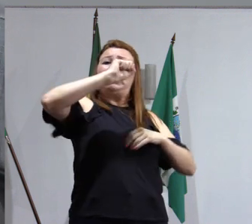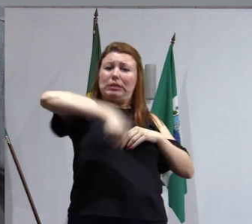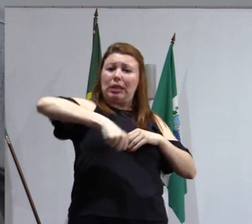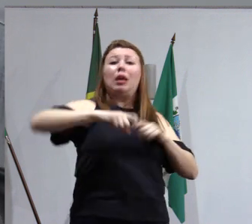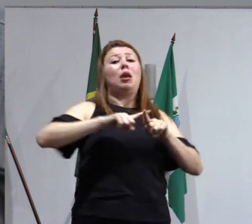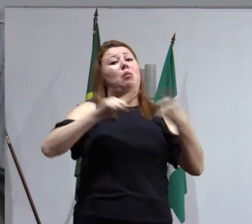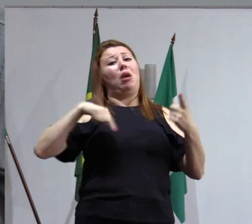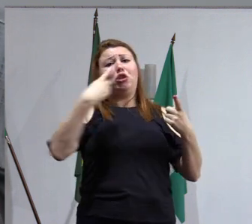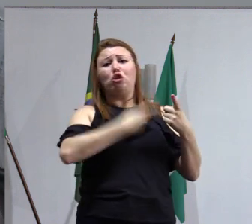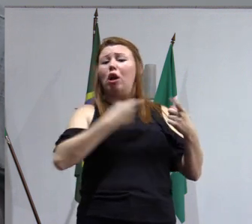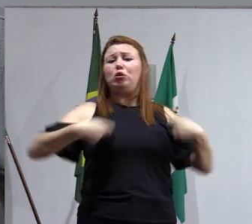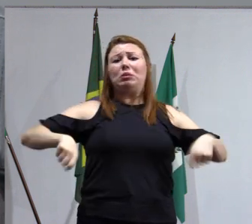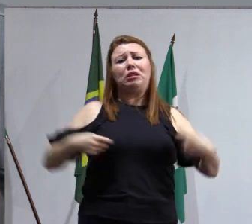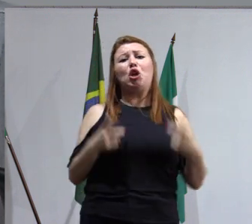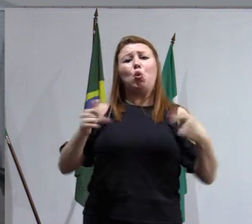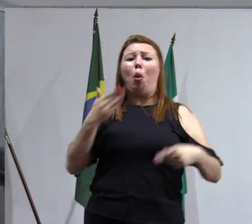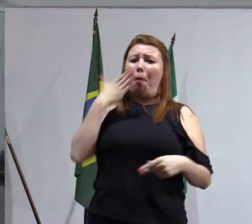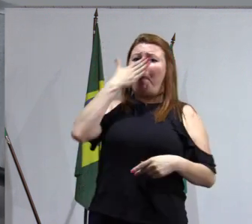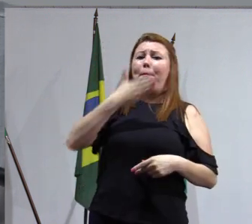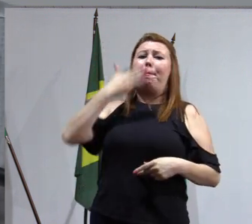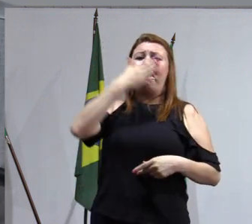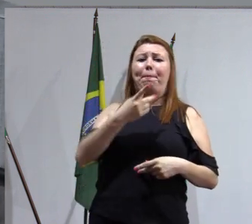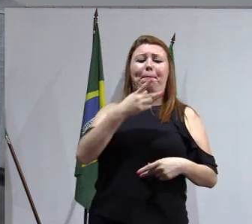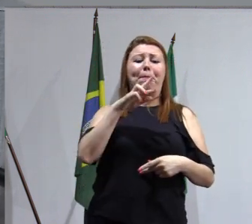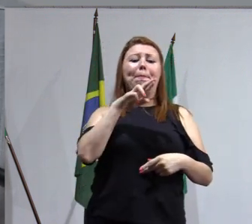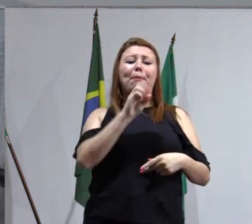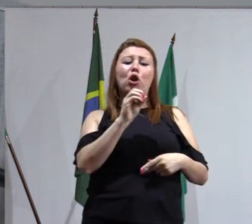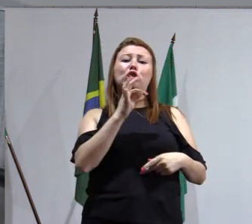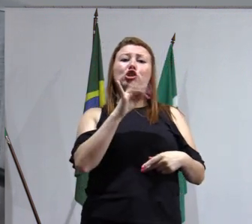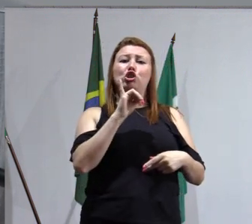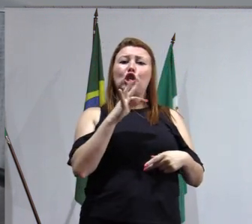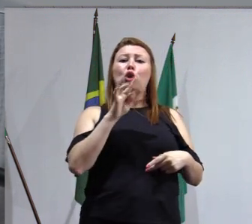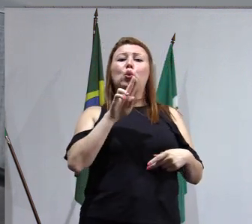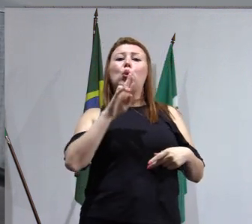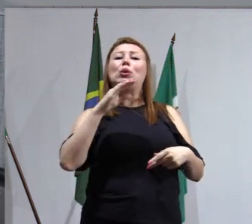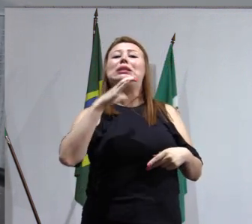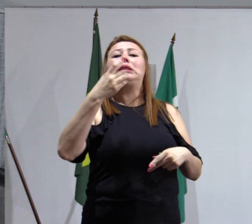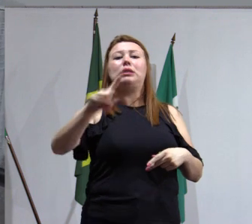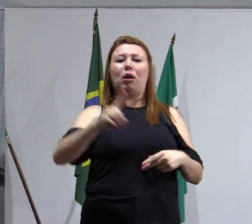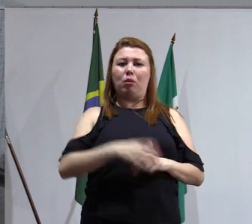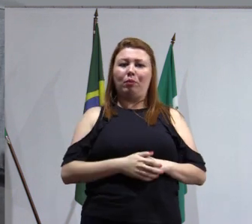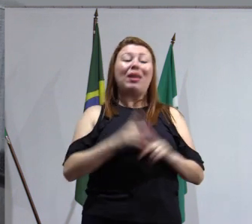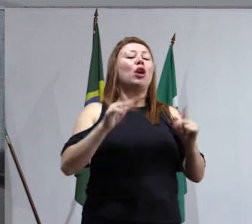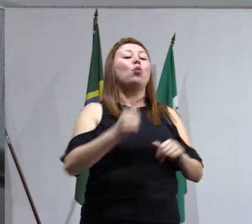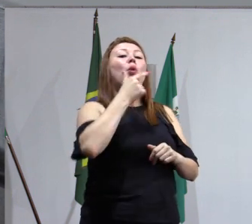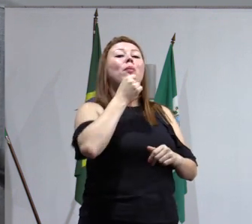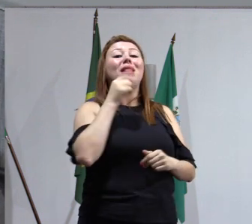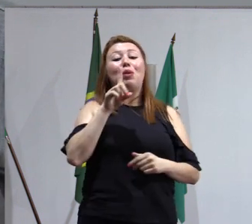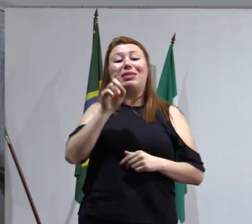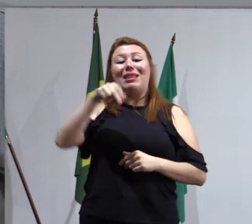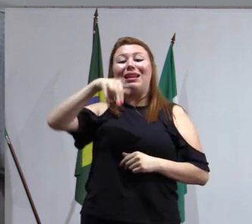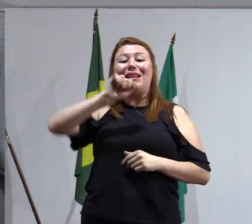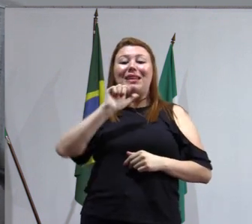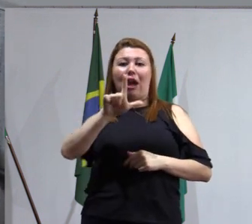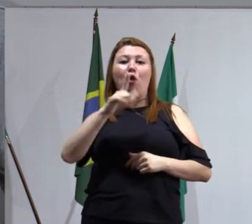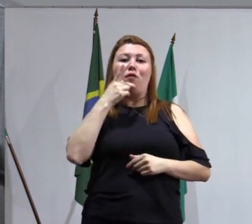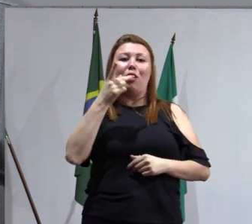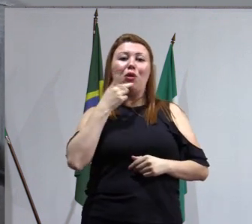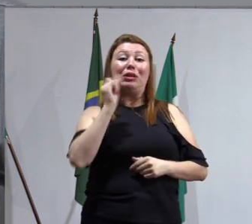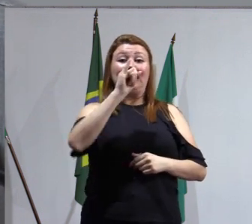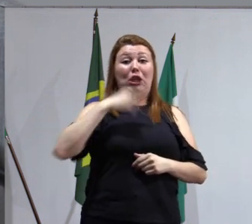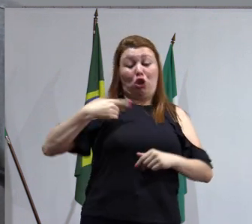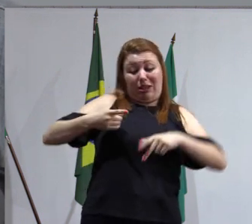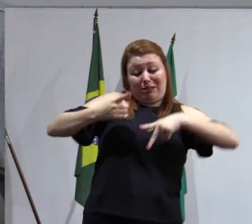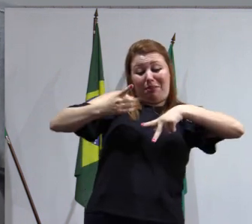precisar se prostituir. Aí eu puxo a fala do Daniel, quando alguém vem te oferecer uma muleta, quando você está com a perna quebrada. Se